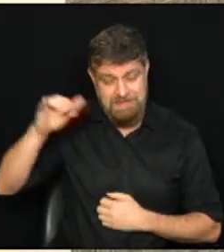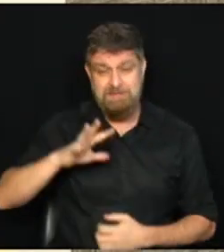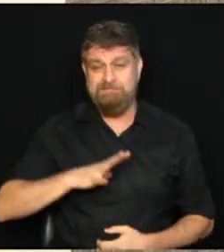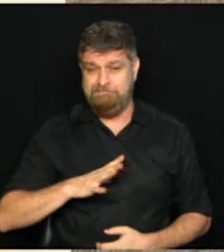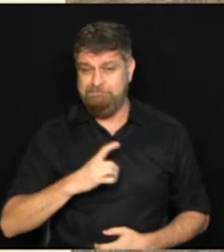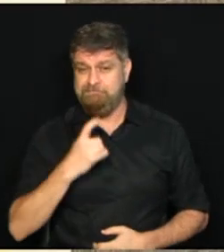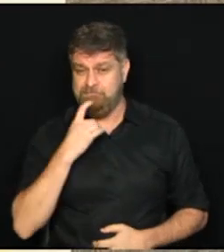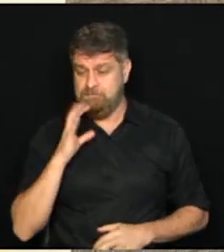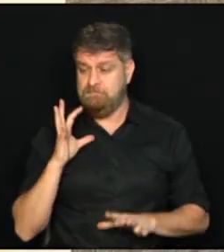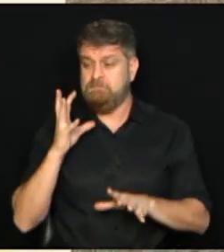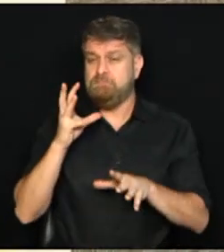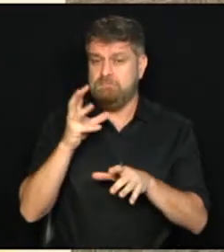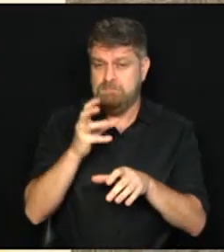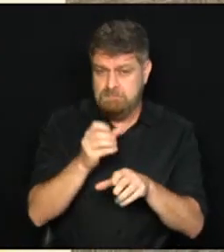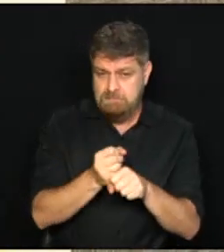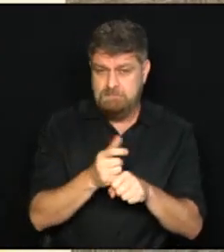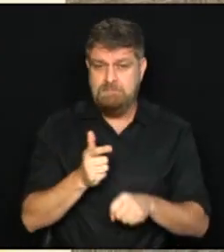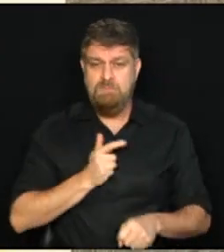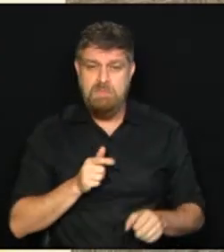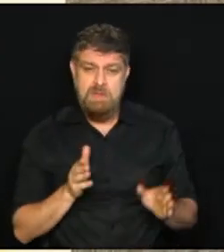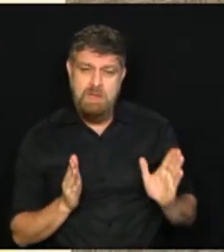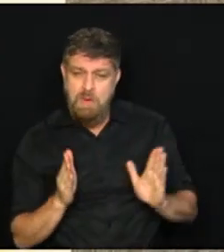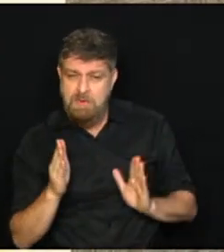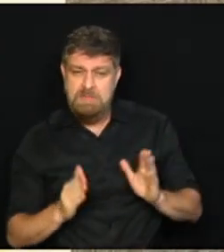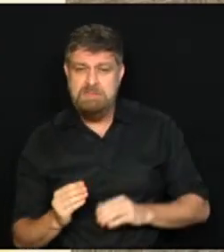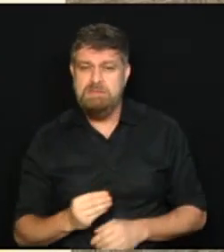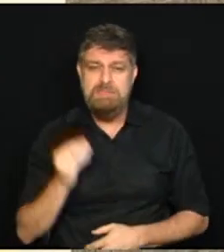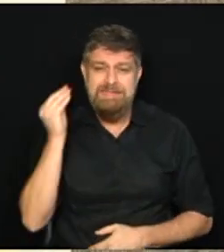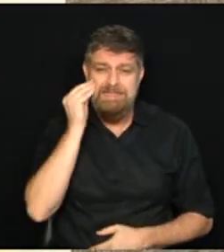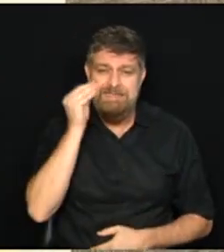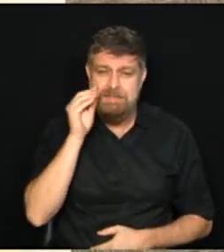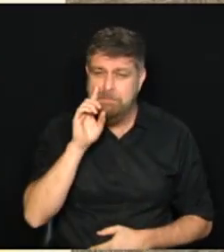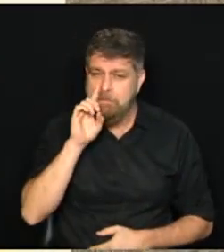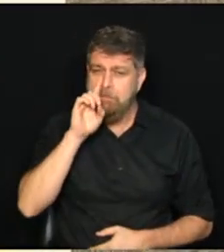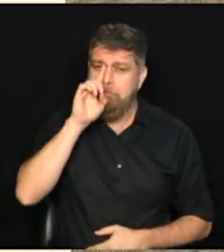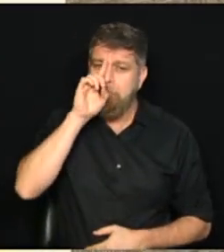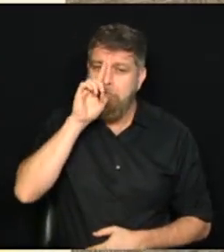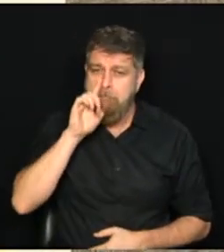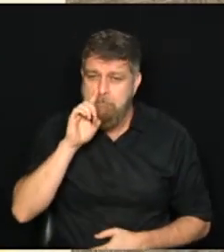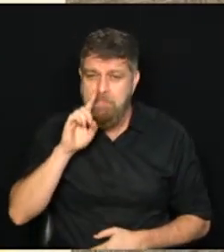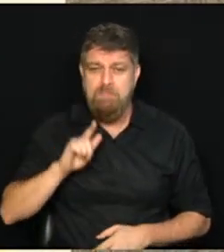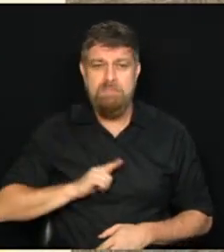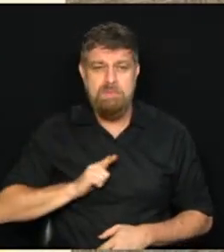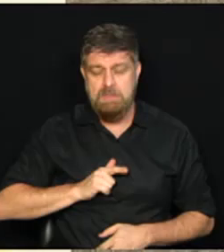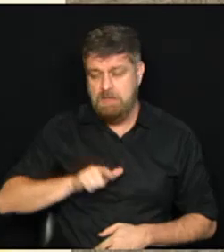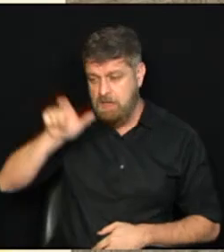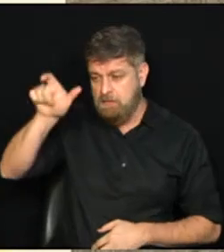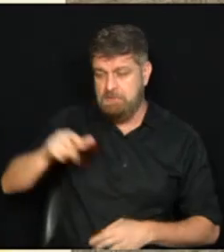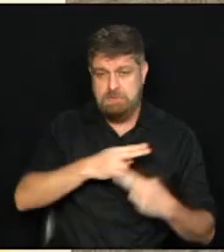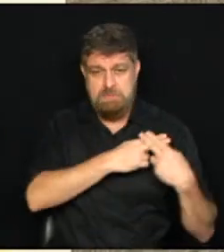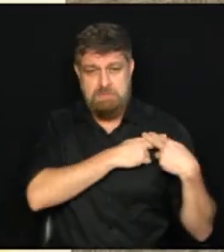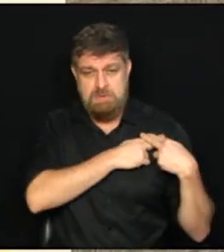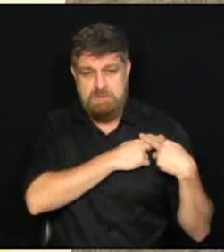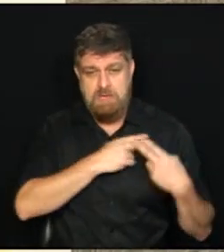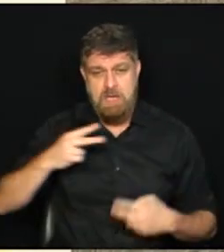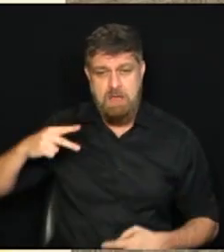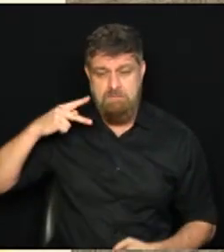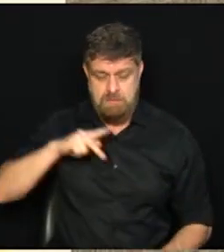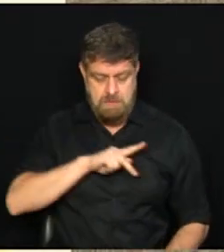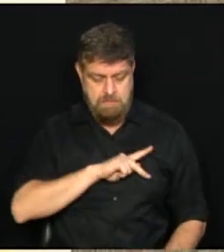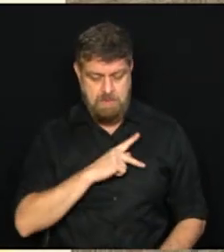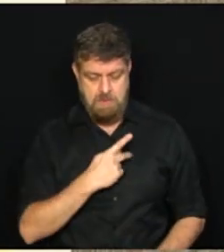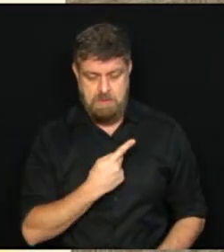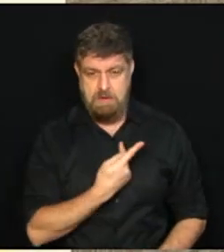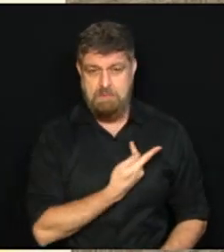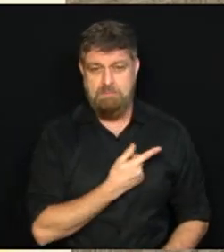Campinas e também o processo de testagem no município. A comissão tem como presidente o vereador Paulo Haddad. E